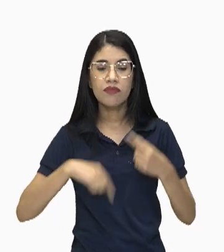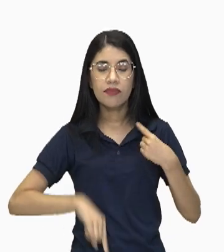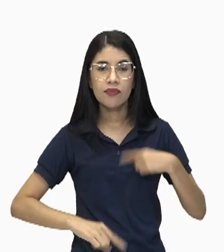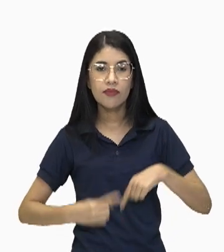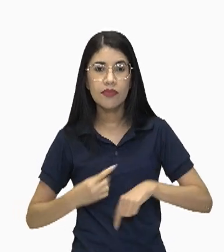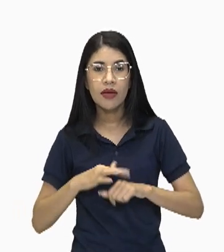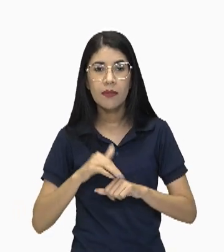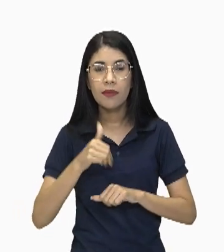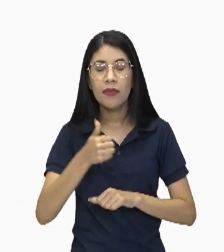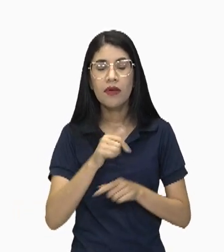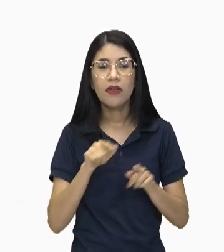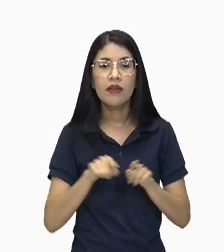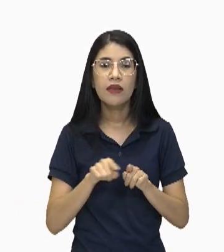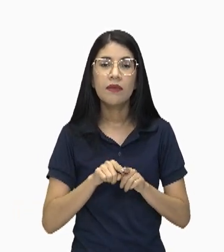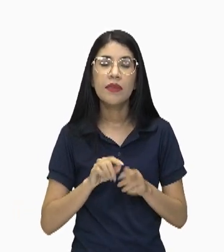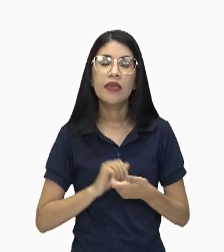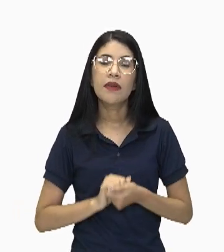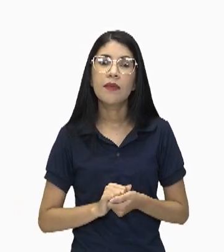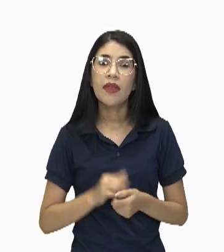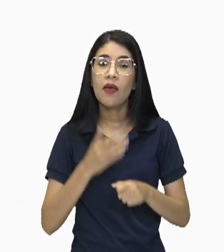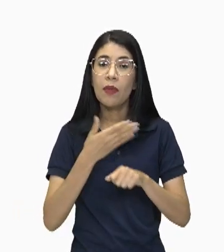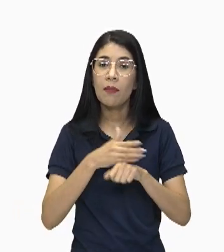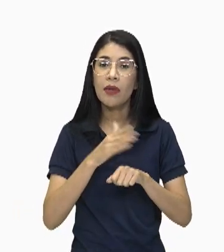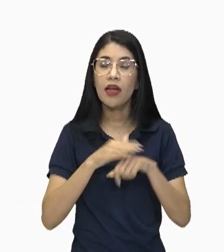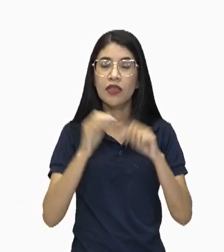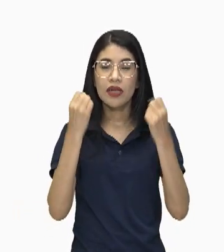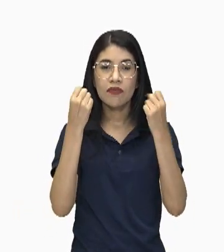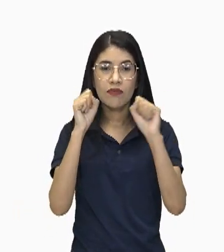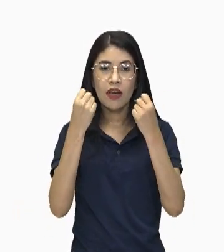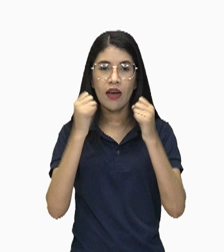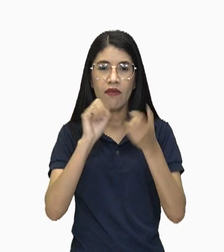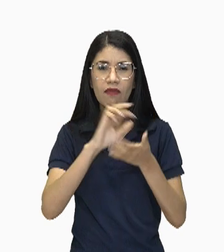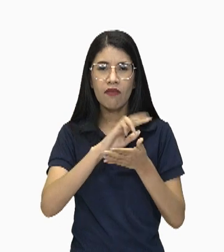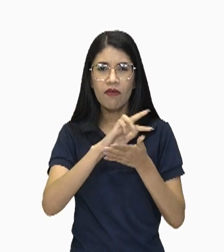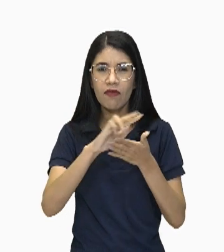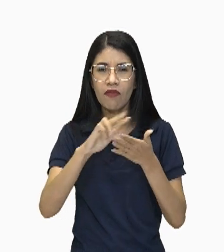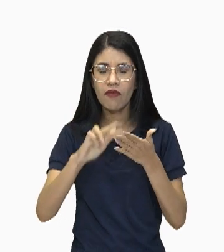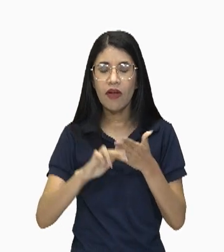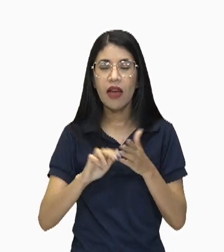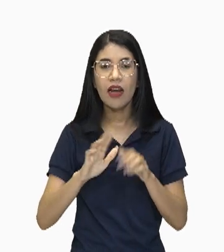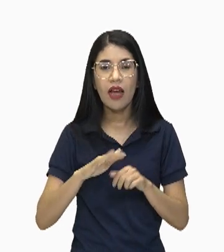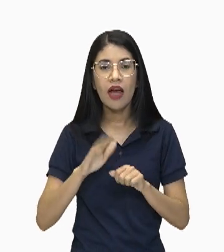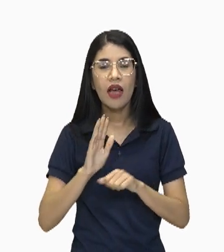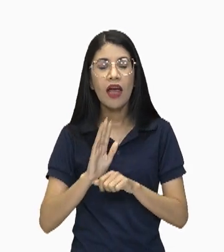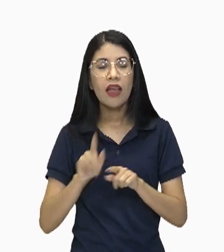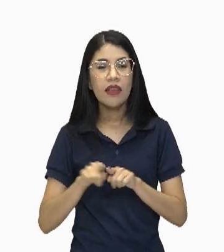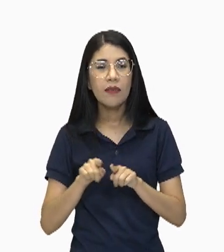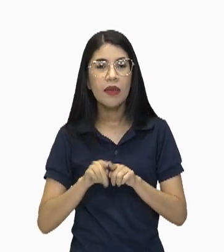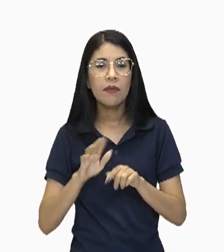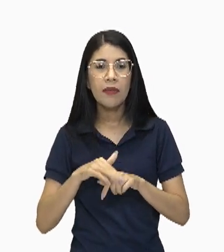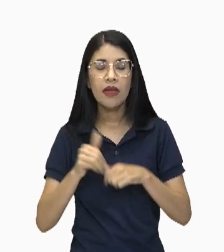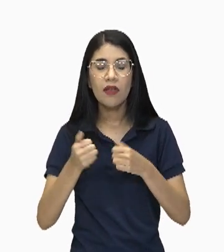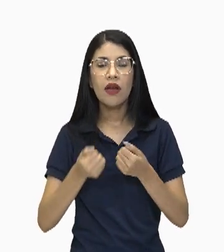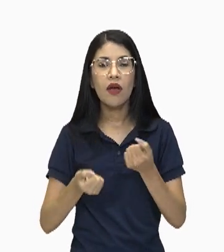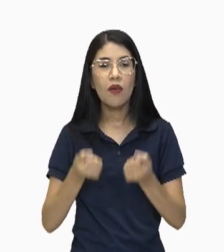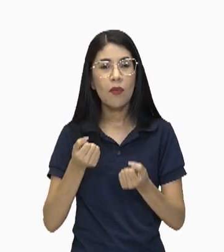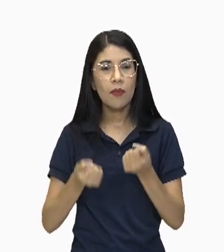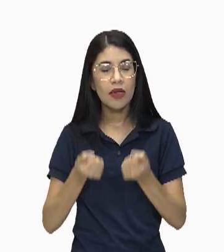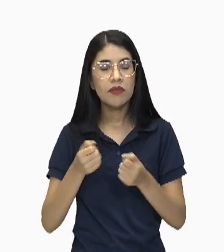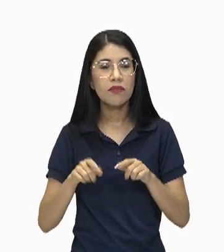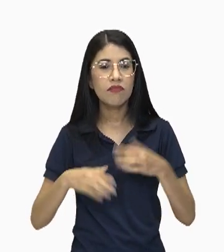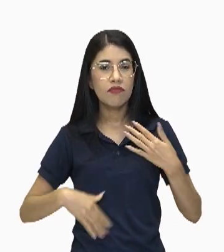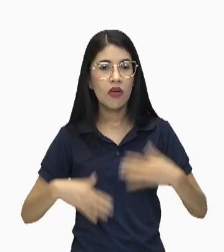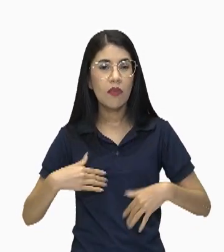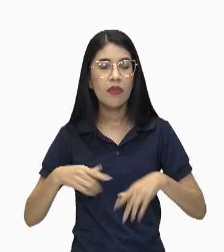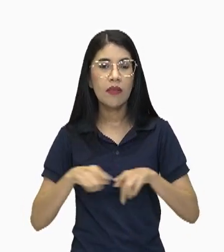coração. Como é uma atividade física, na verdade inúmeras atividades físicas, ajuda a controlar o peso corporal, ao passo que também